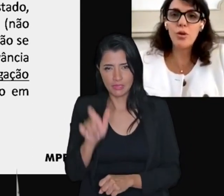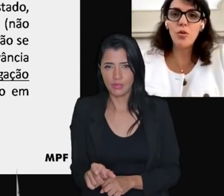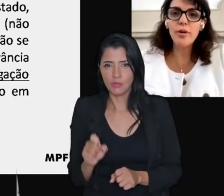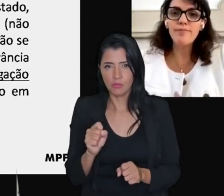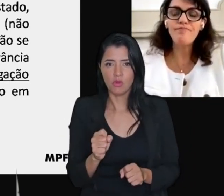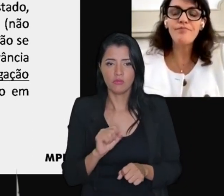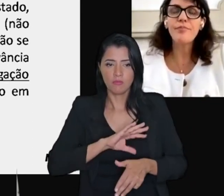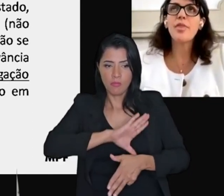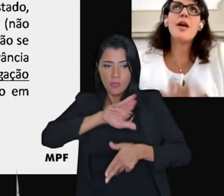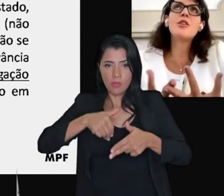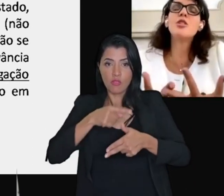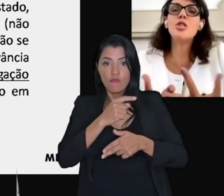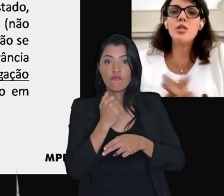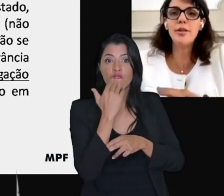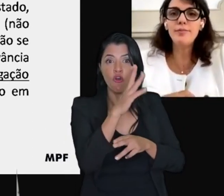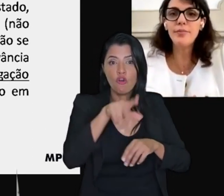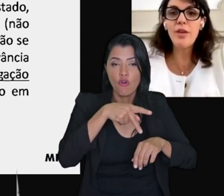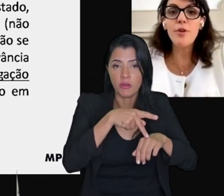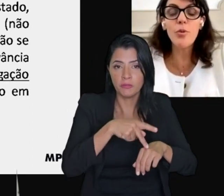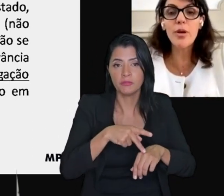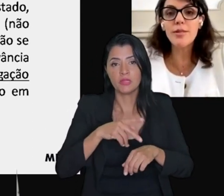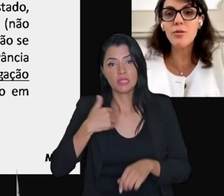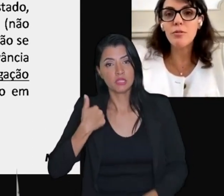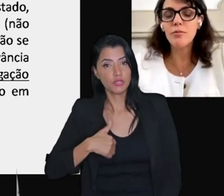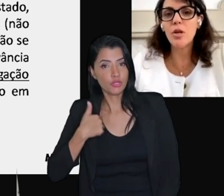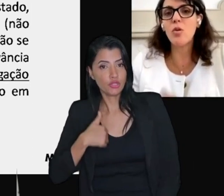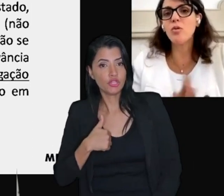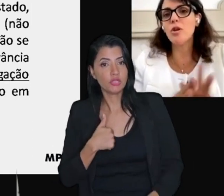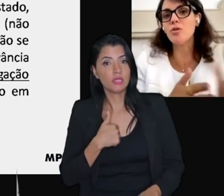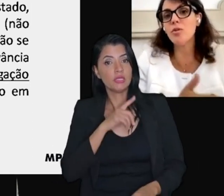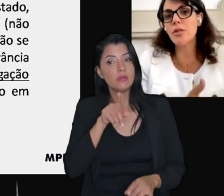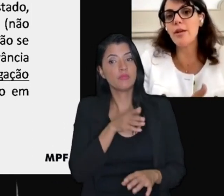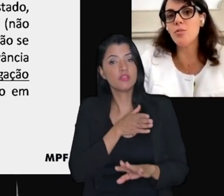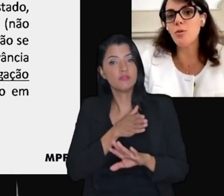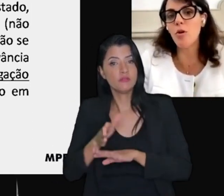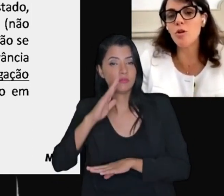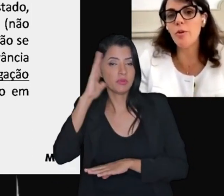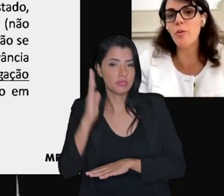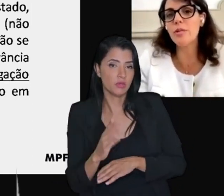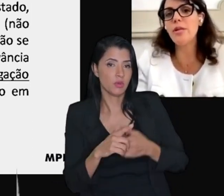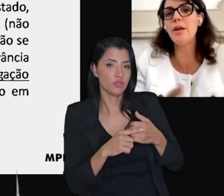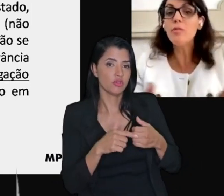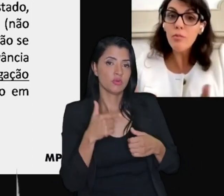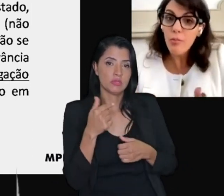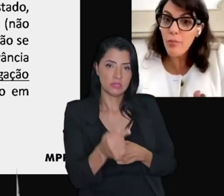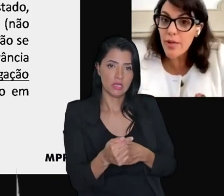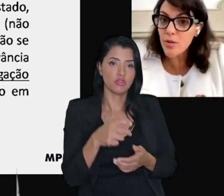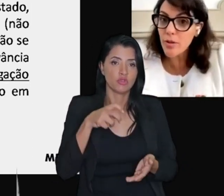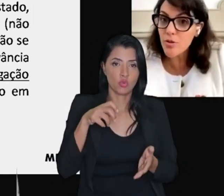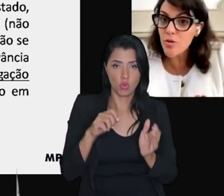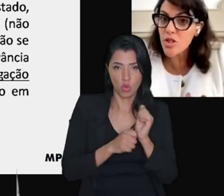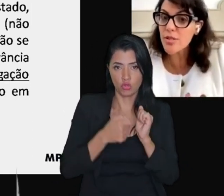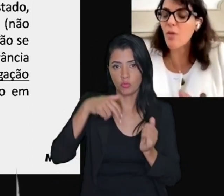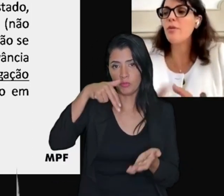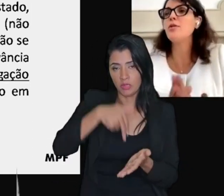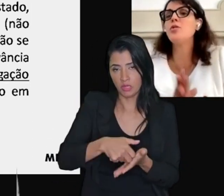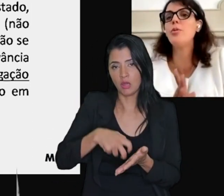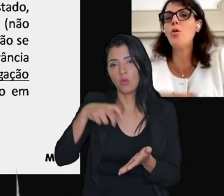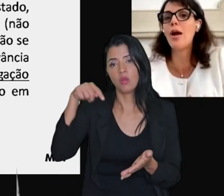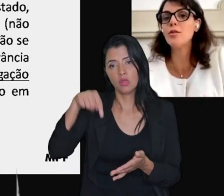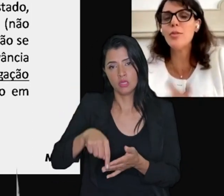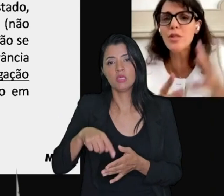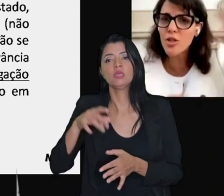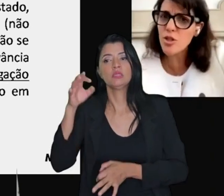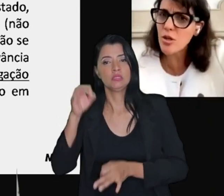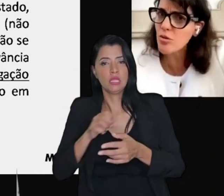suborno no exterior, na Argentina, e vir para o Brasil. De acordo com o artigo 7º do Código Penal Brasileiro, o Brasil tem jurisdição